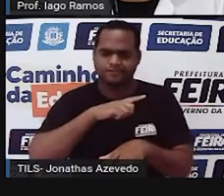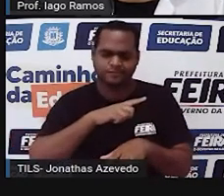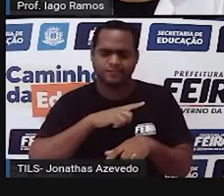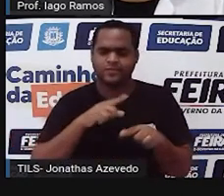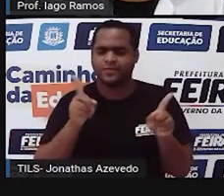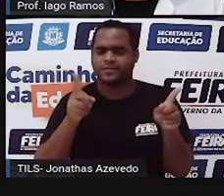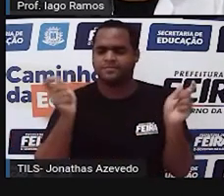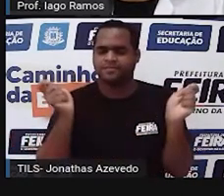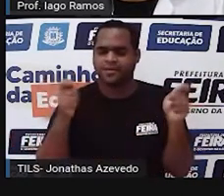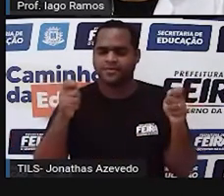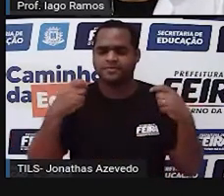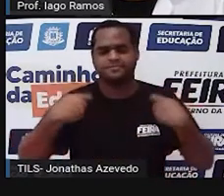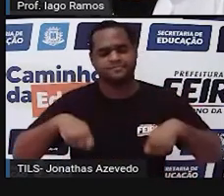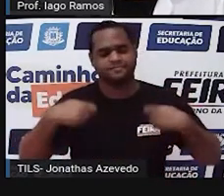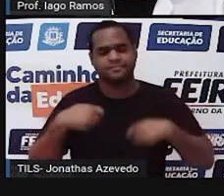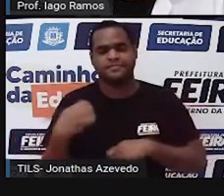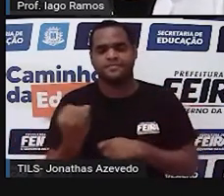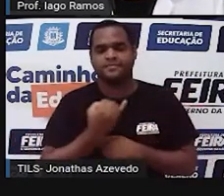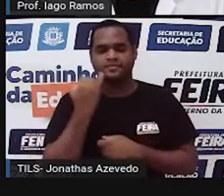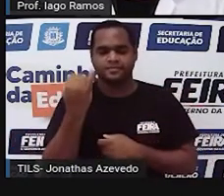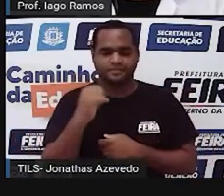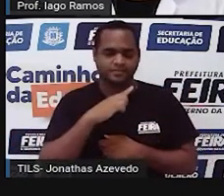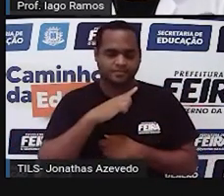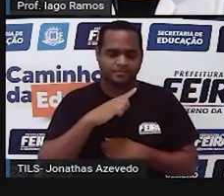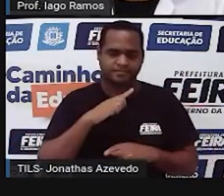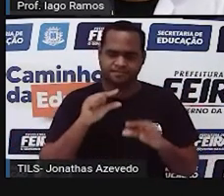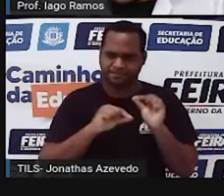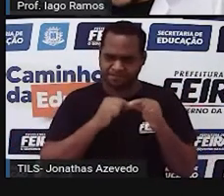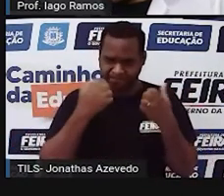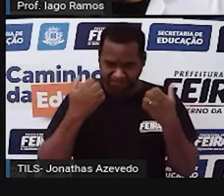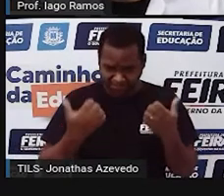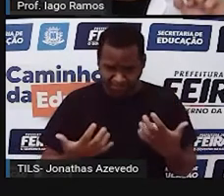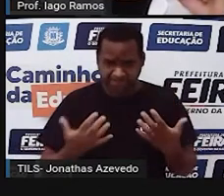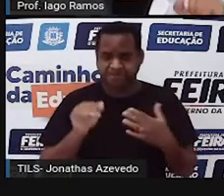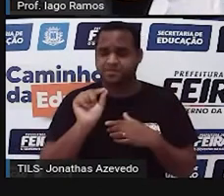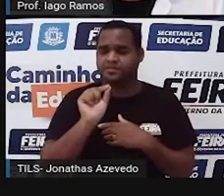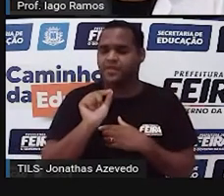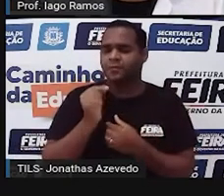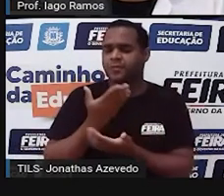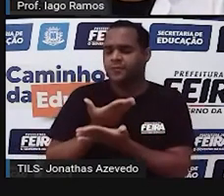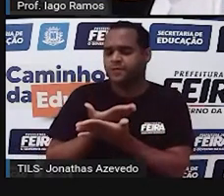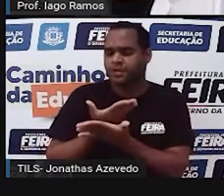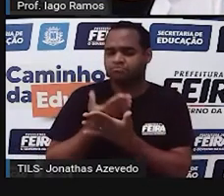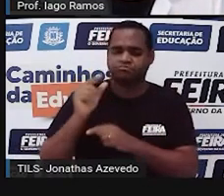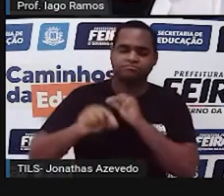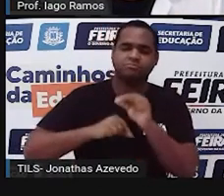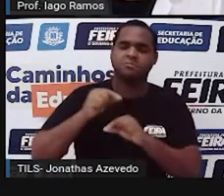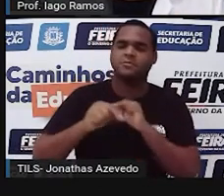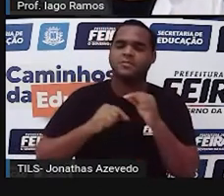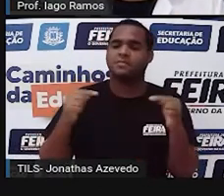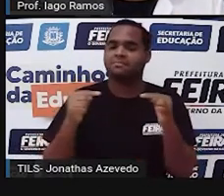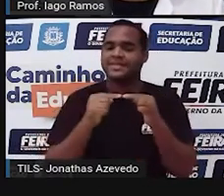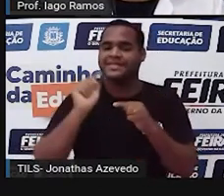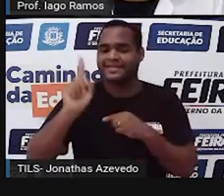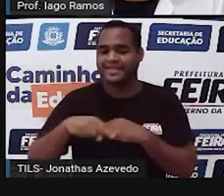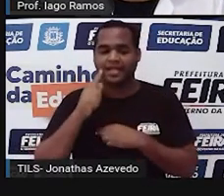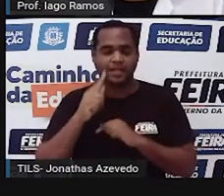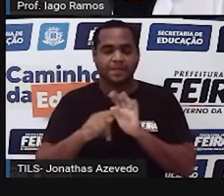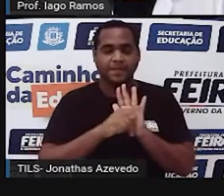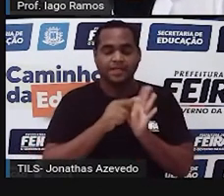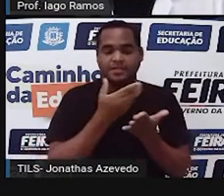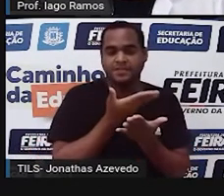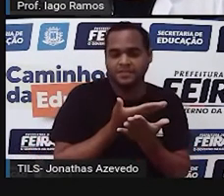a gente precisa dela tá bom e o que é que a gente vai estudar né né é sobre essa parte da